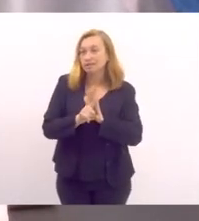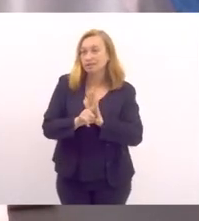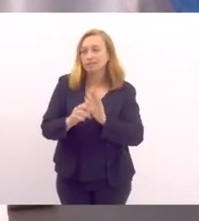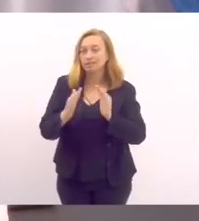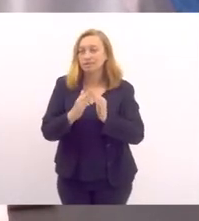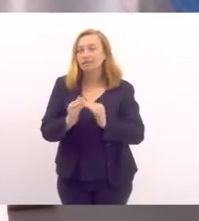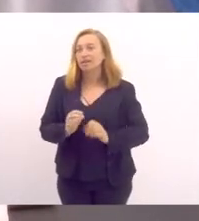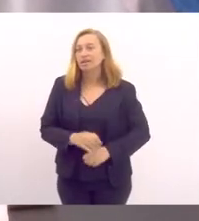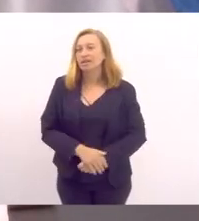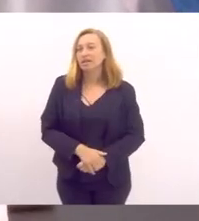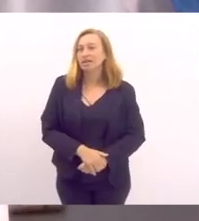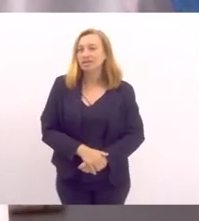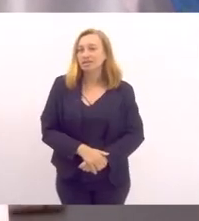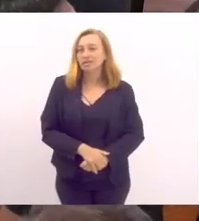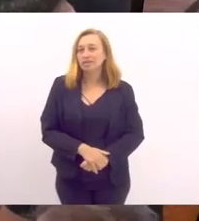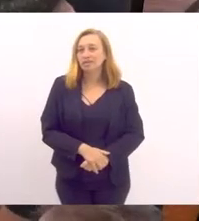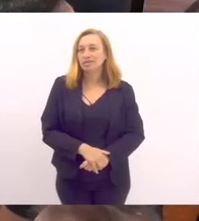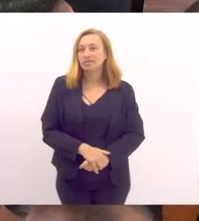casa.